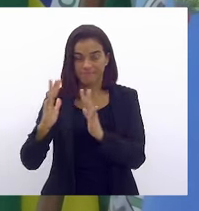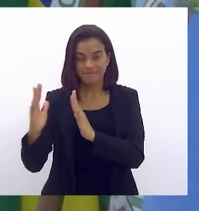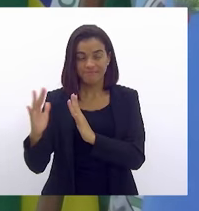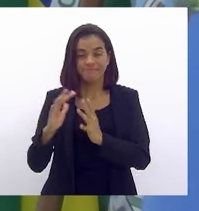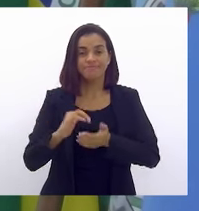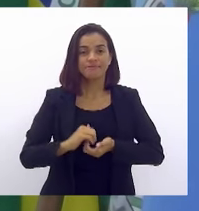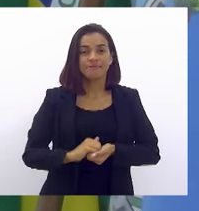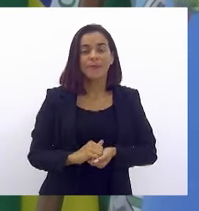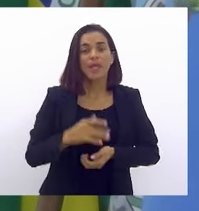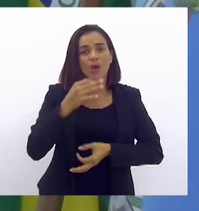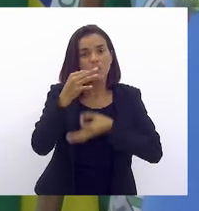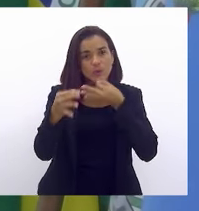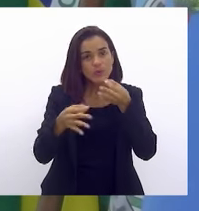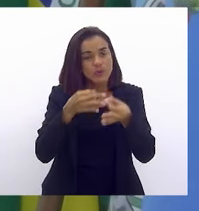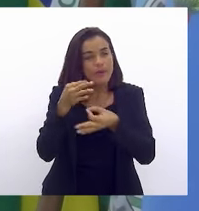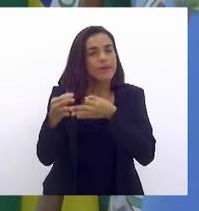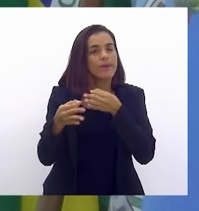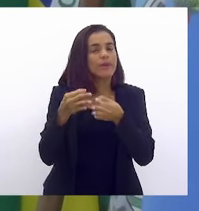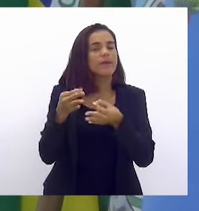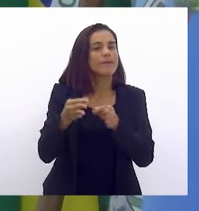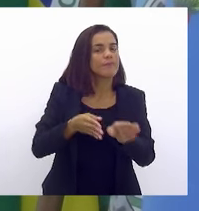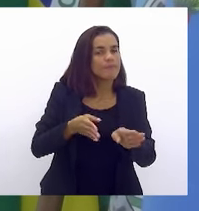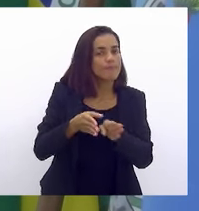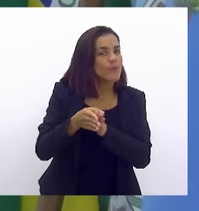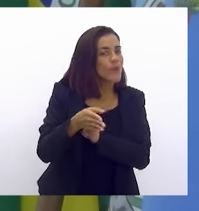dei a seguinte sugestão, que eu acho importante,